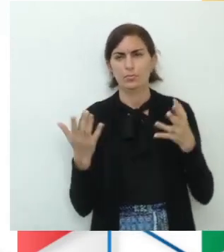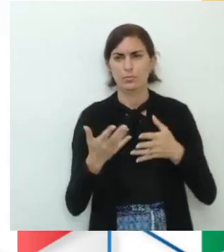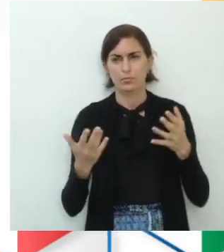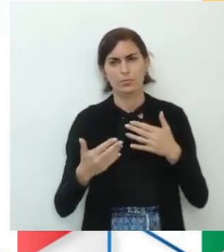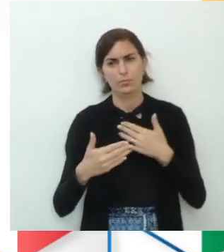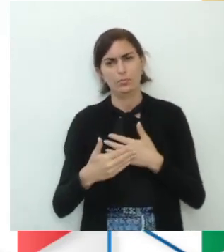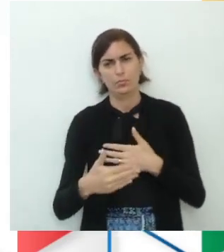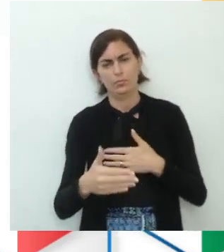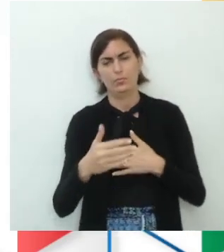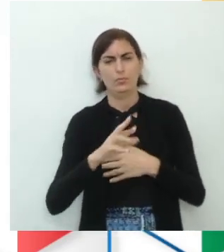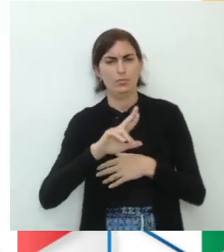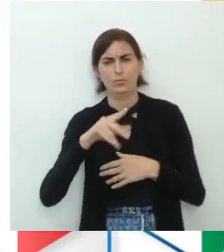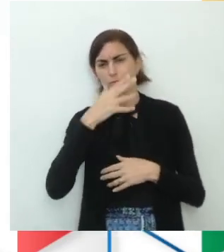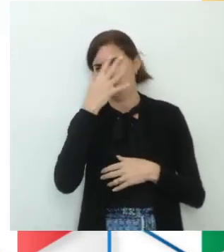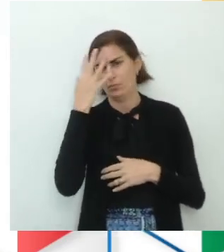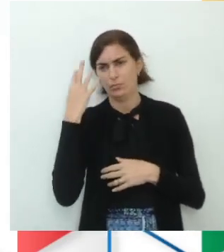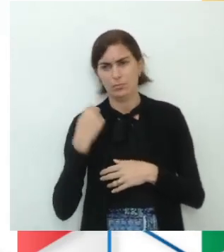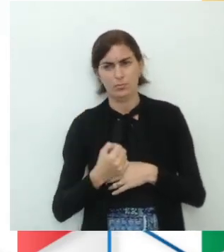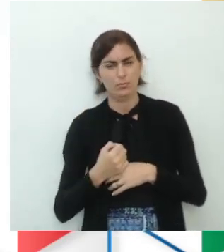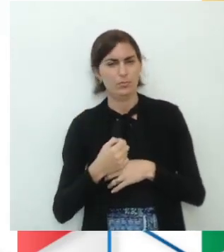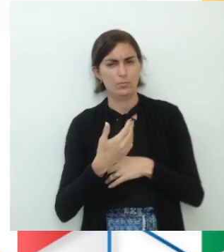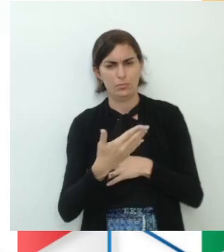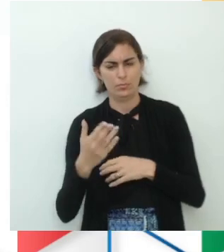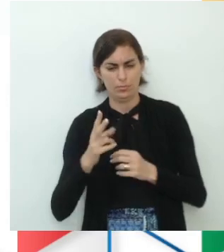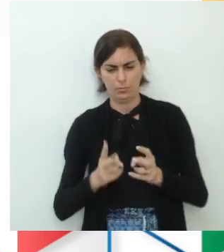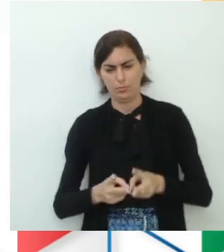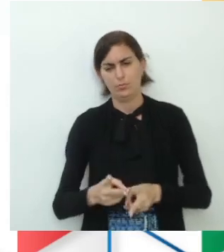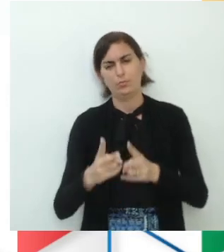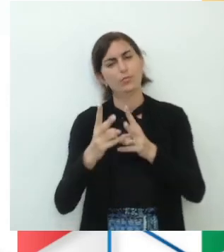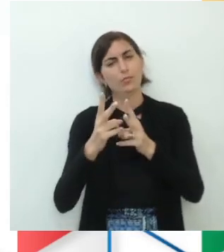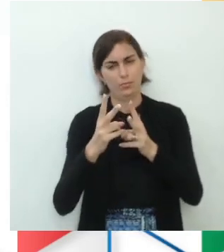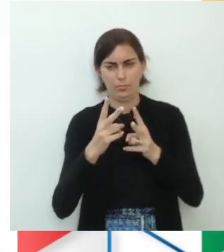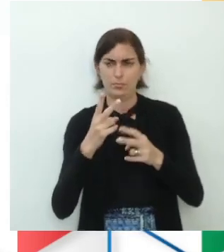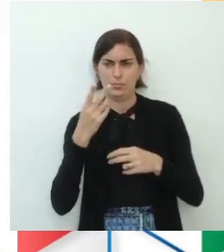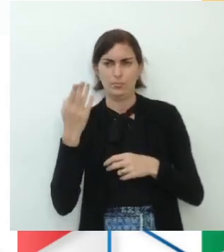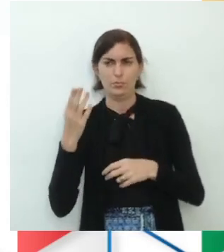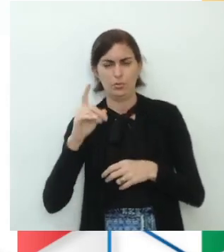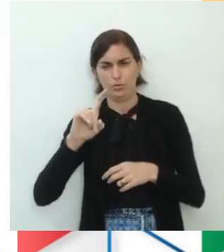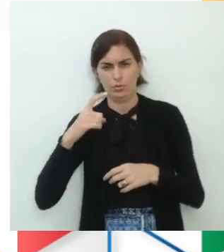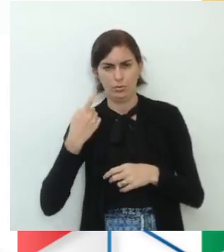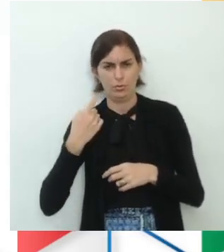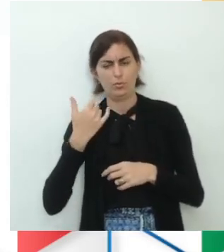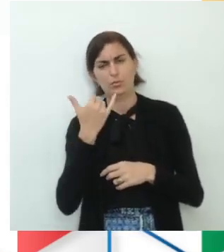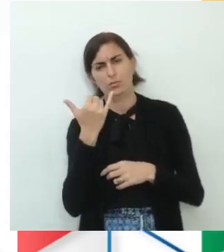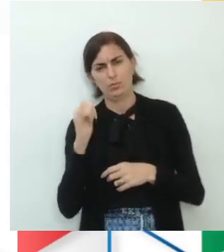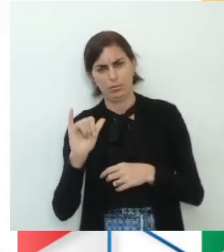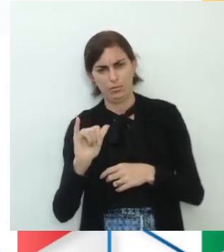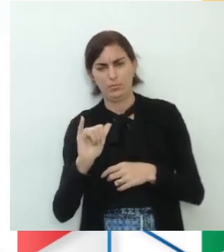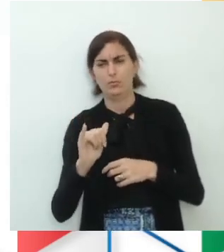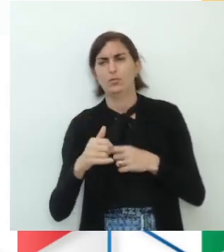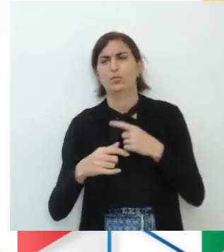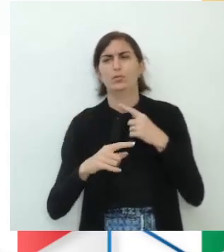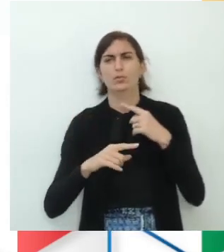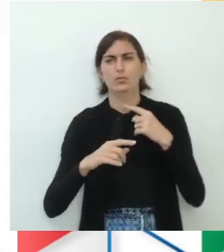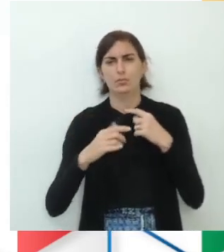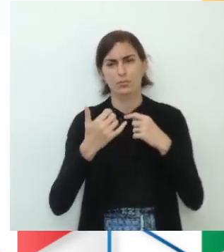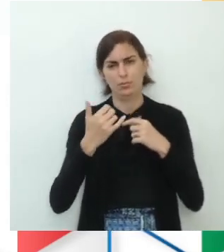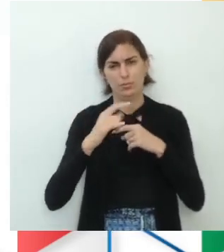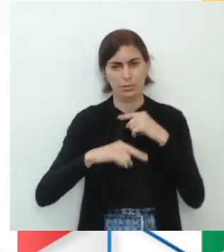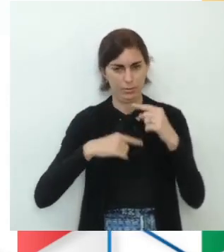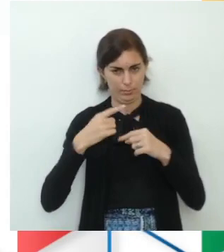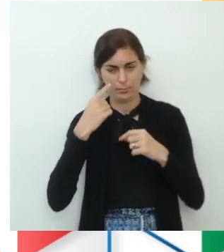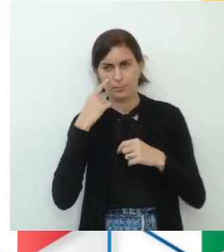vai seguir, não esquecendo da sequência dos pares ordenados. X e y, x vem primeiro, y depois